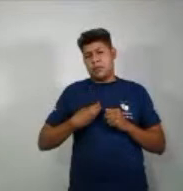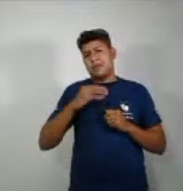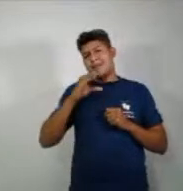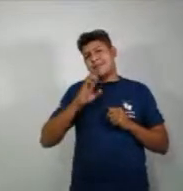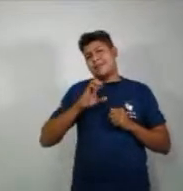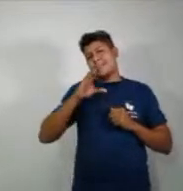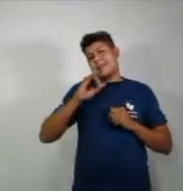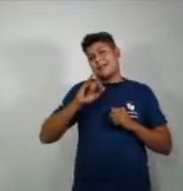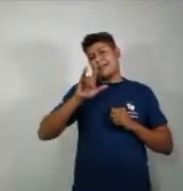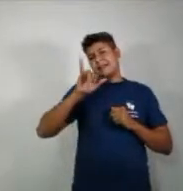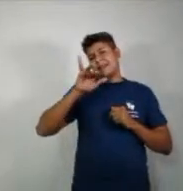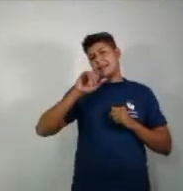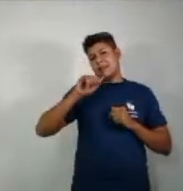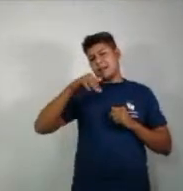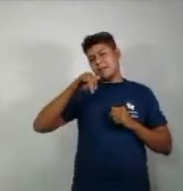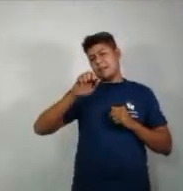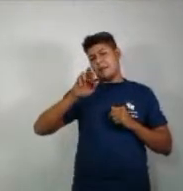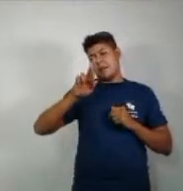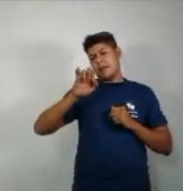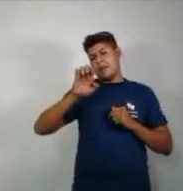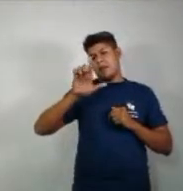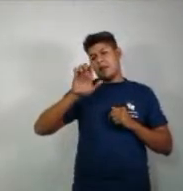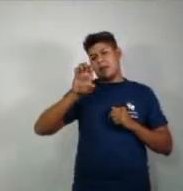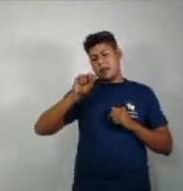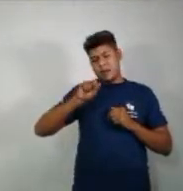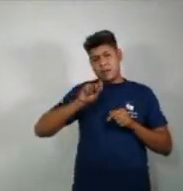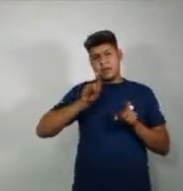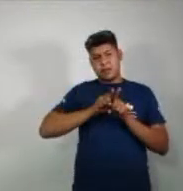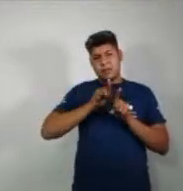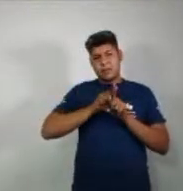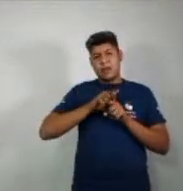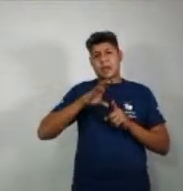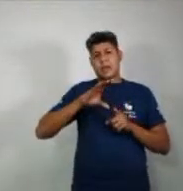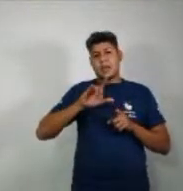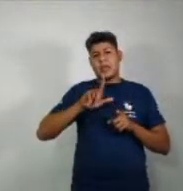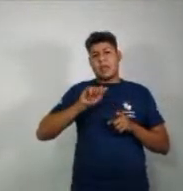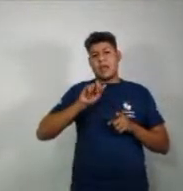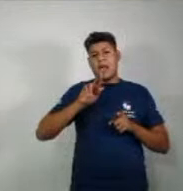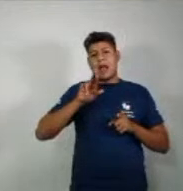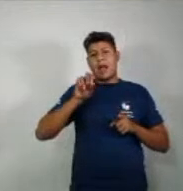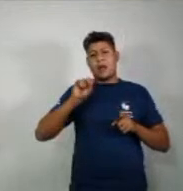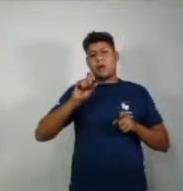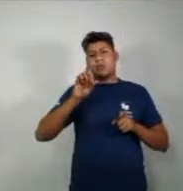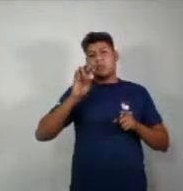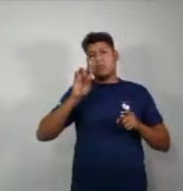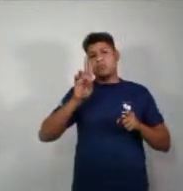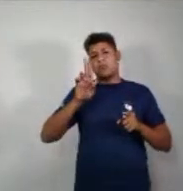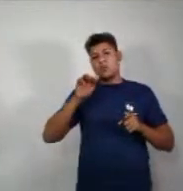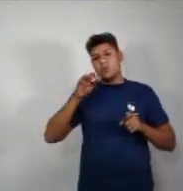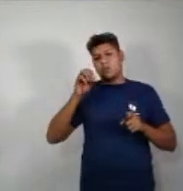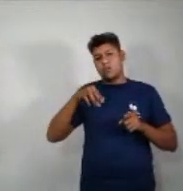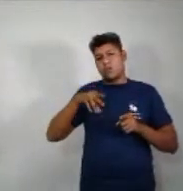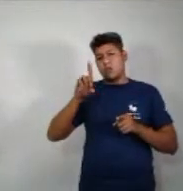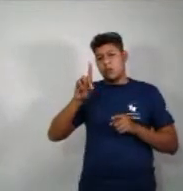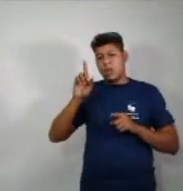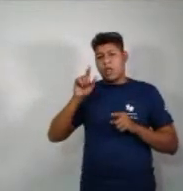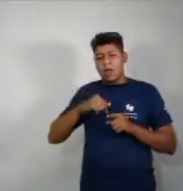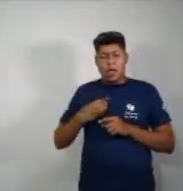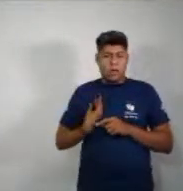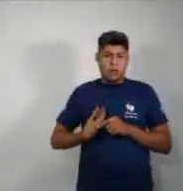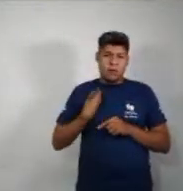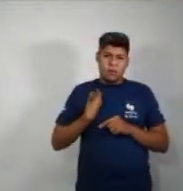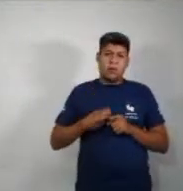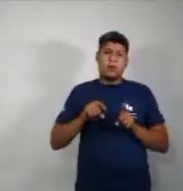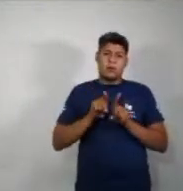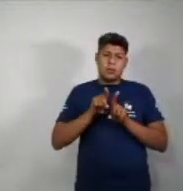Meirelles, revisando, né, Carlos Drummond de Andrade, que eu acho que é realmente essa via de mão dupla, né? Porque também